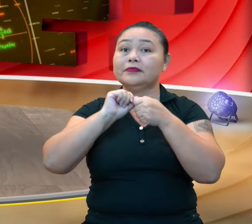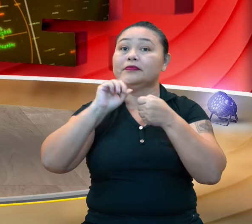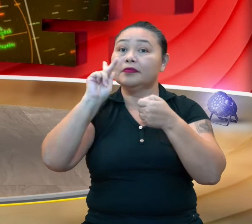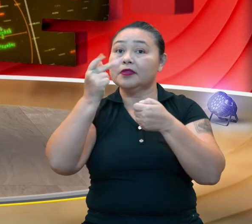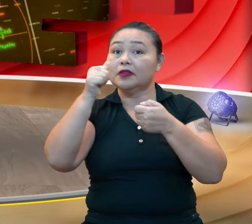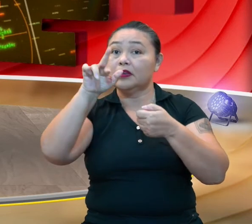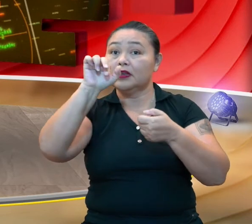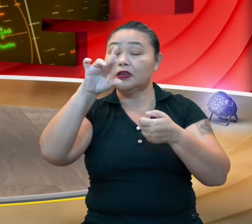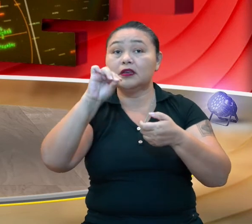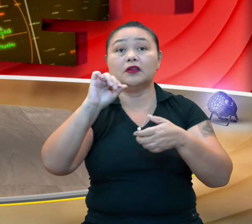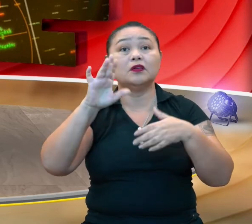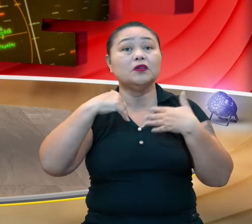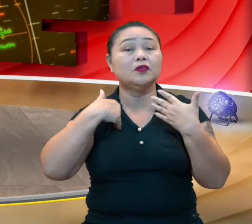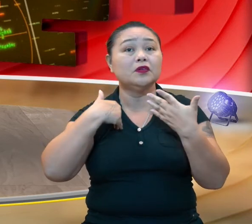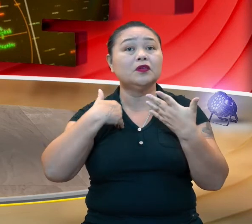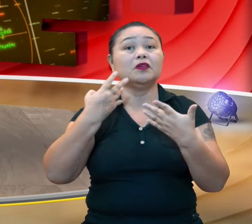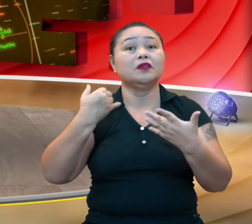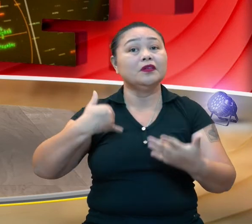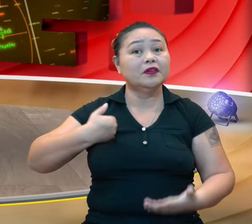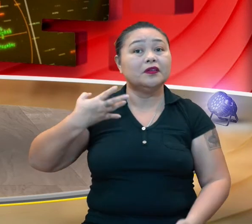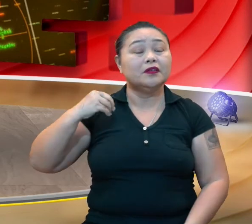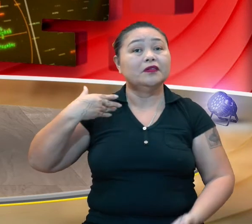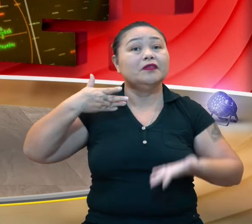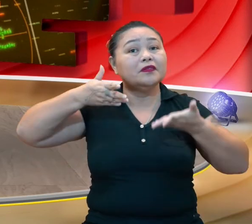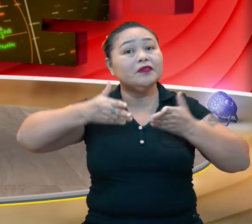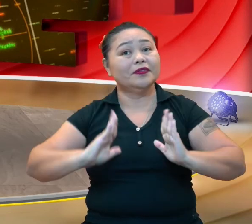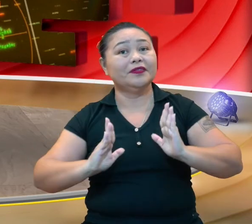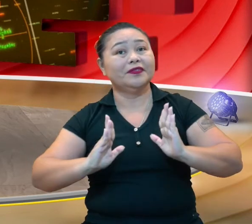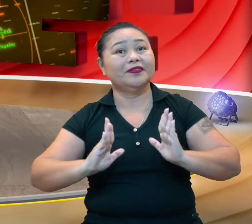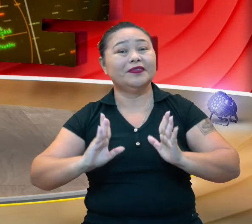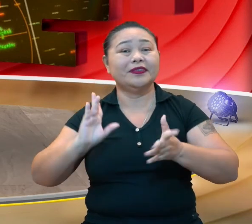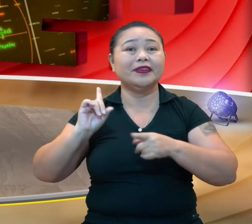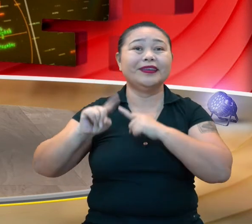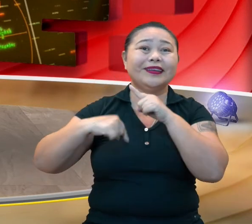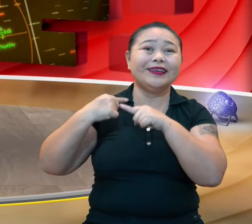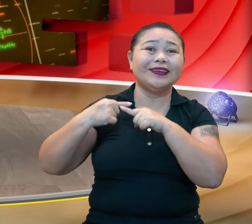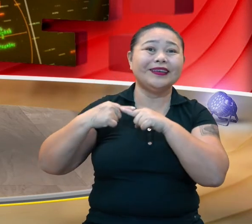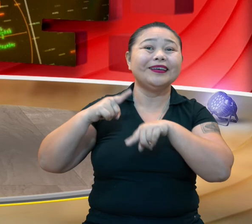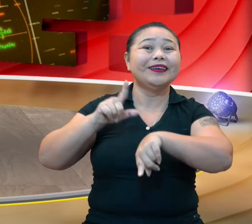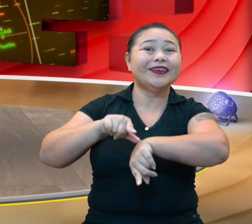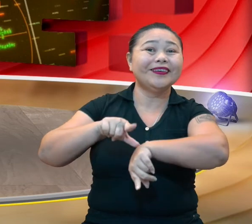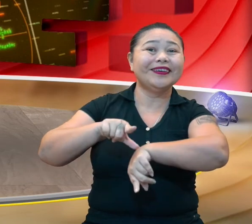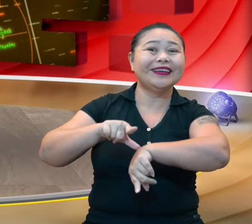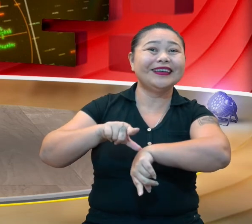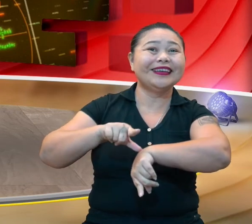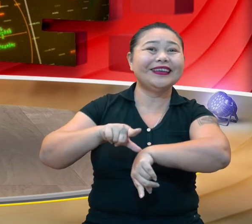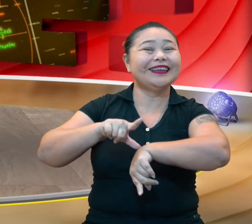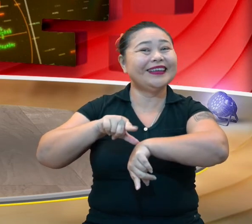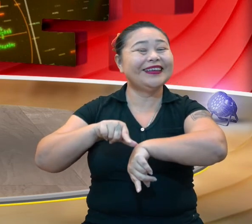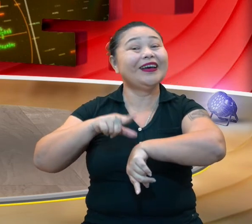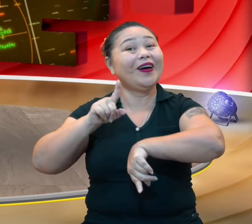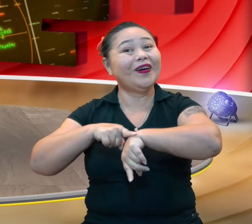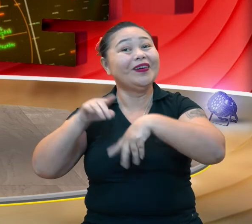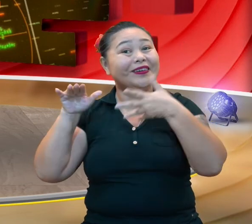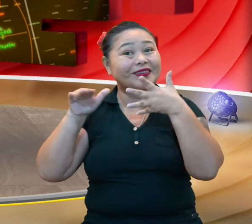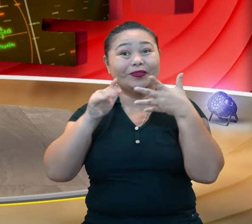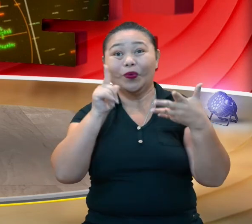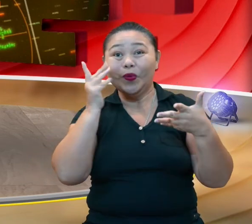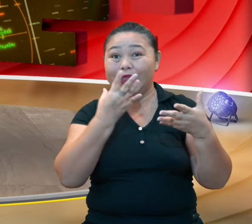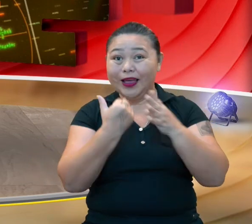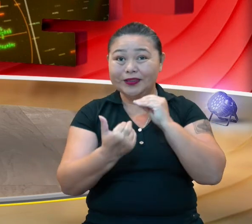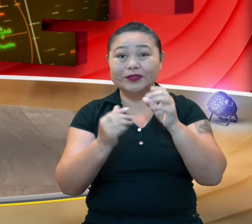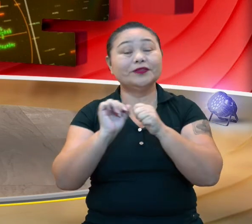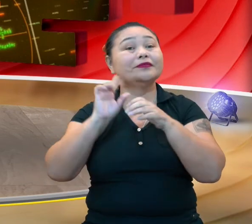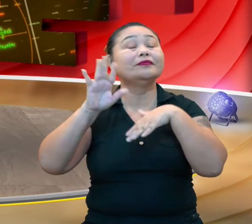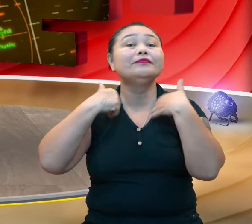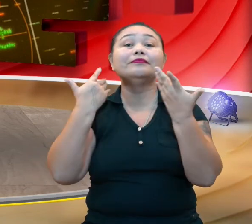pensei que ia falar assim, eu tenho 40 anos, nasci... Se eu tivesse nascido há 18 anos, que horas são? Hora do lanche. Galera, então